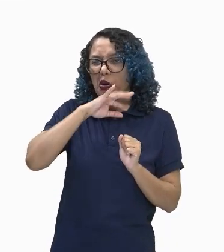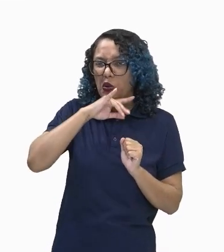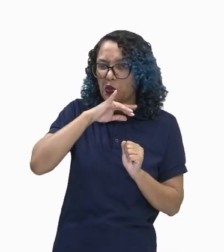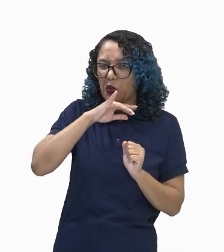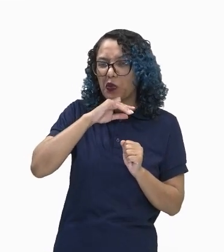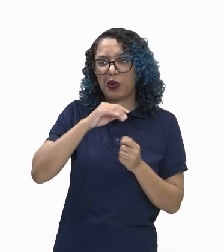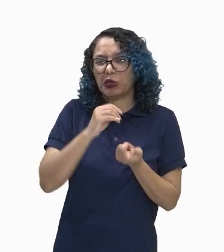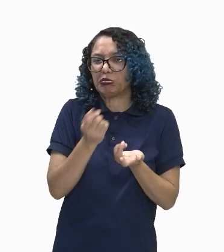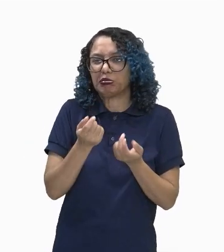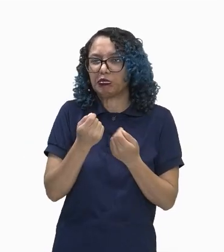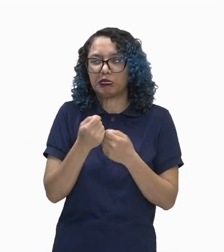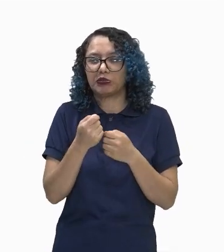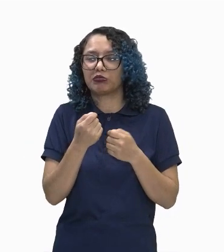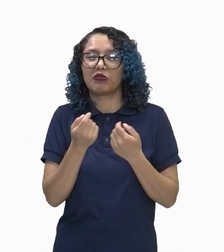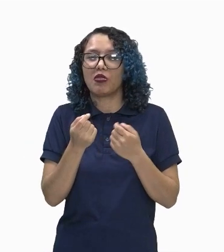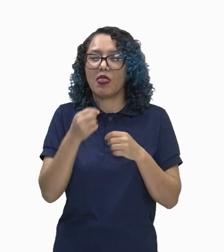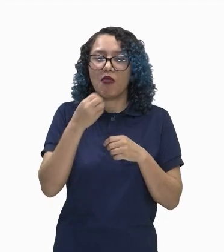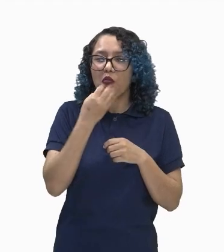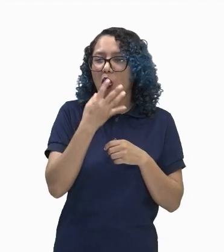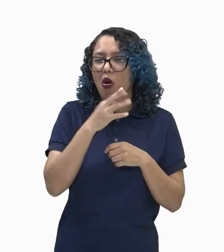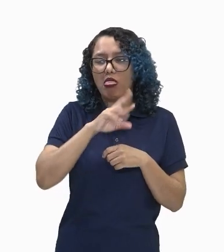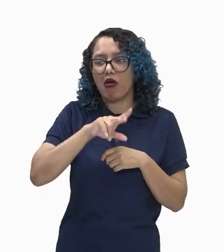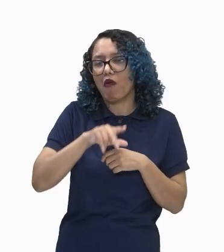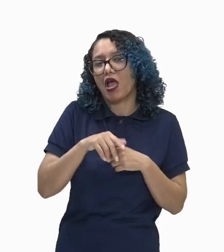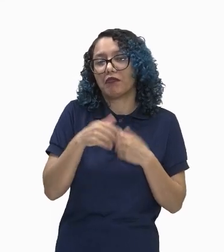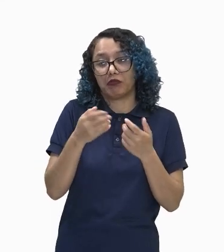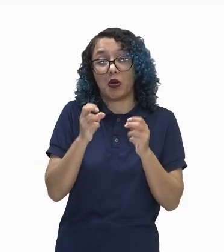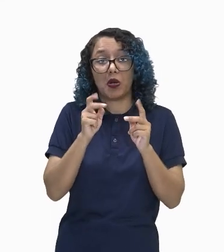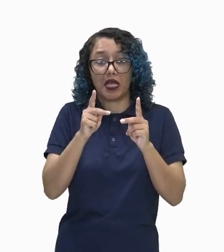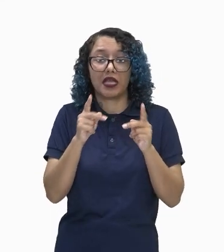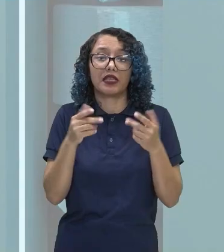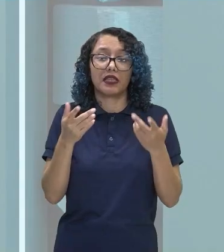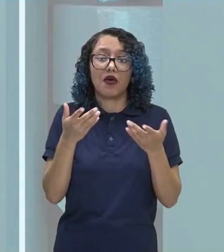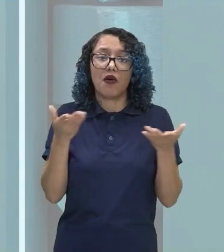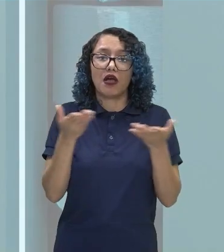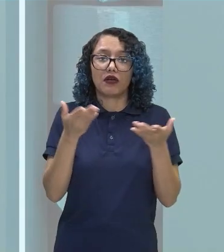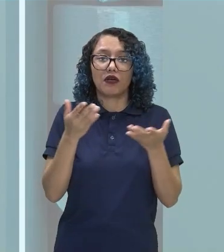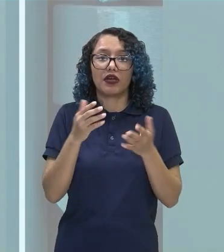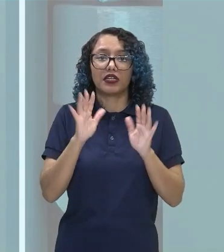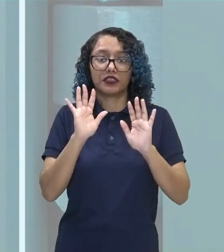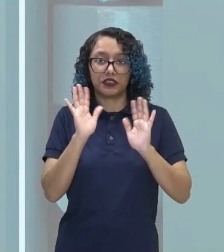tempo apreciando essa obra, ok? Então,